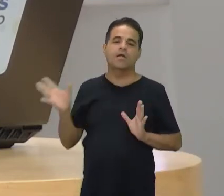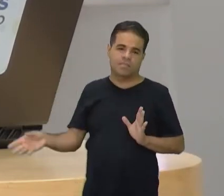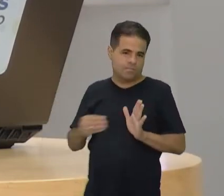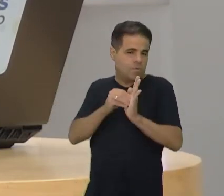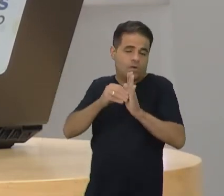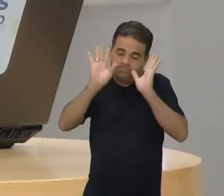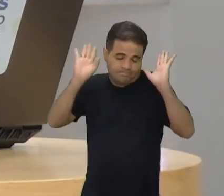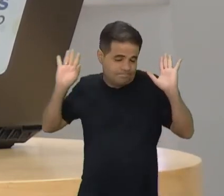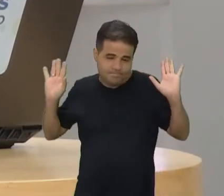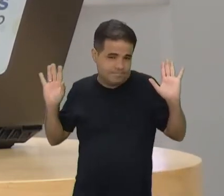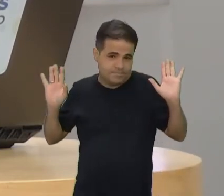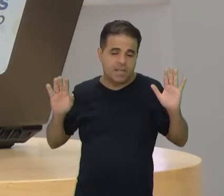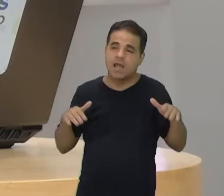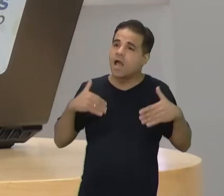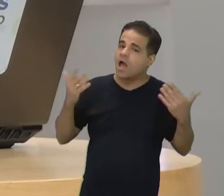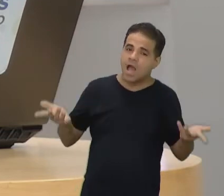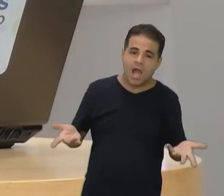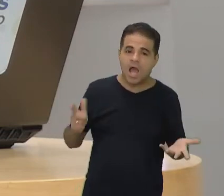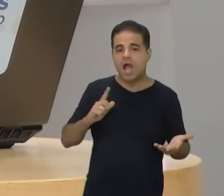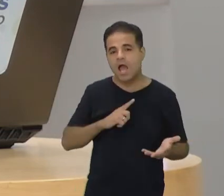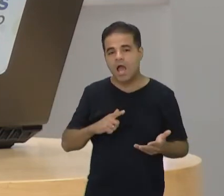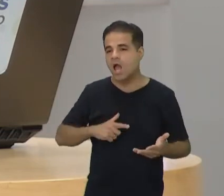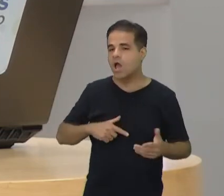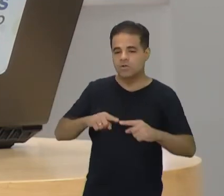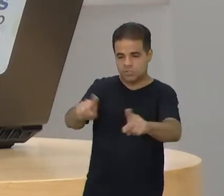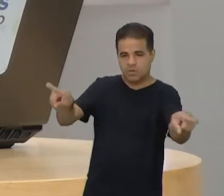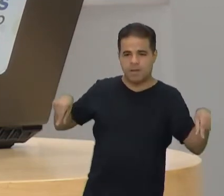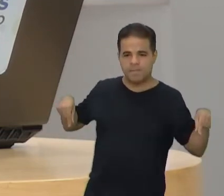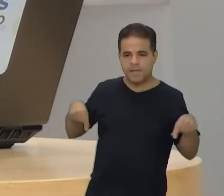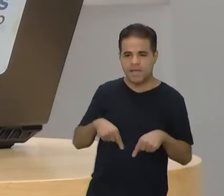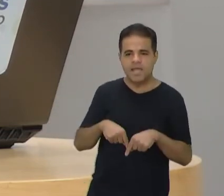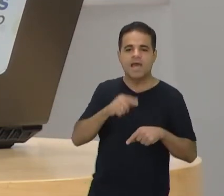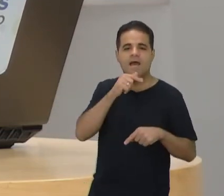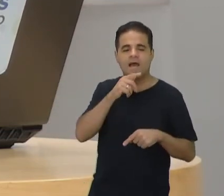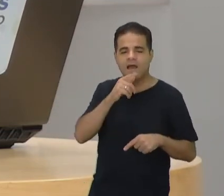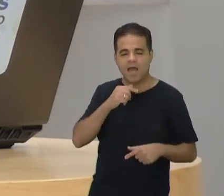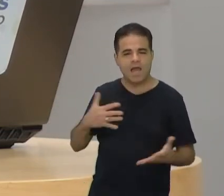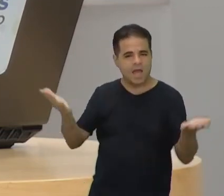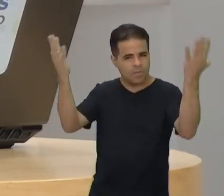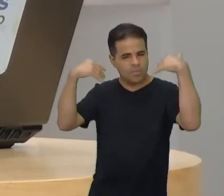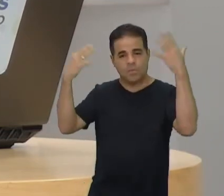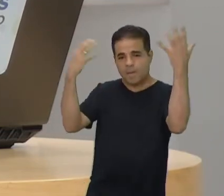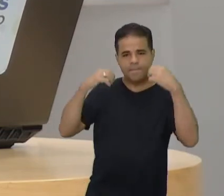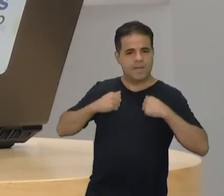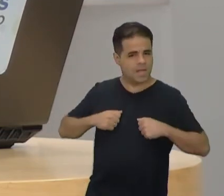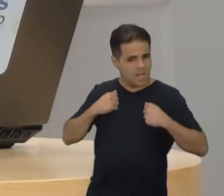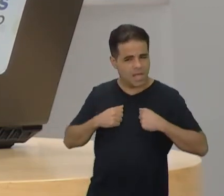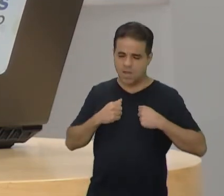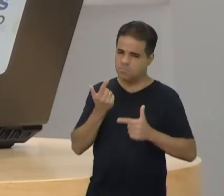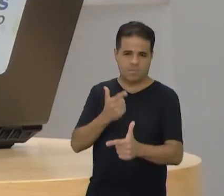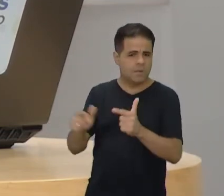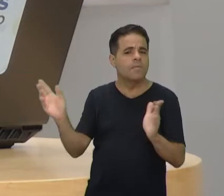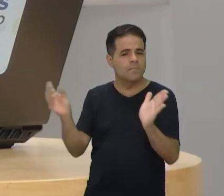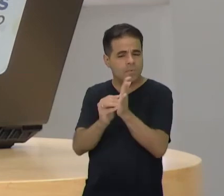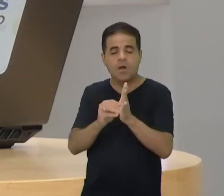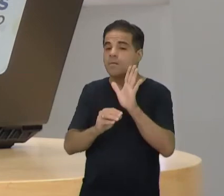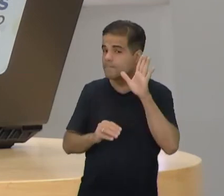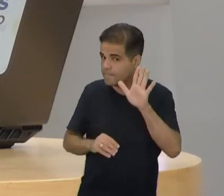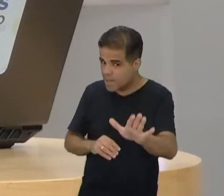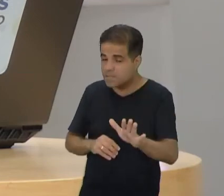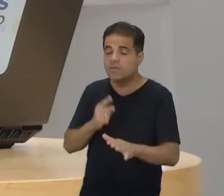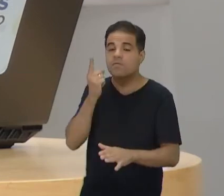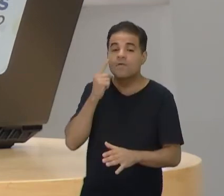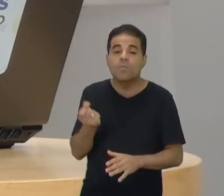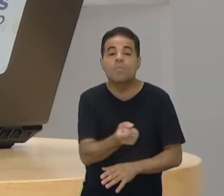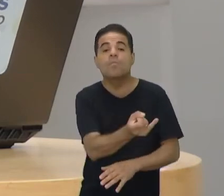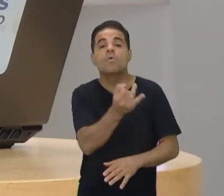lá, né? Ah, eu tinha uma banheira de hidromassagem, gastava... Coloca, não tem problema nenhum, mas coloca quanto